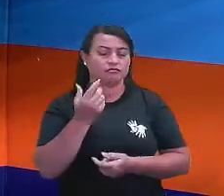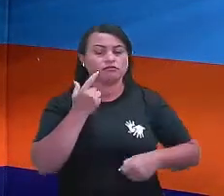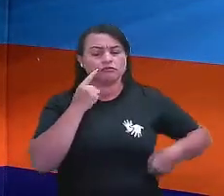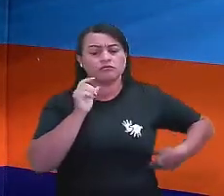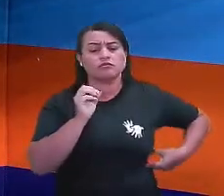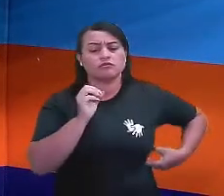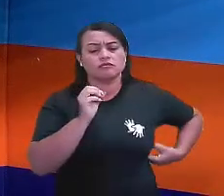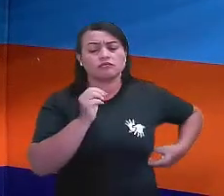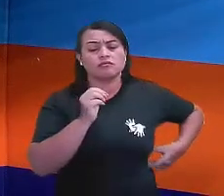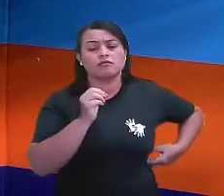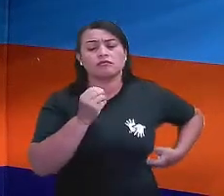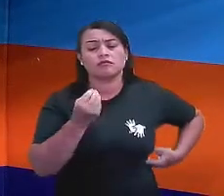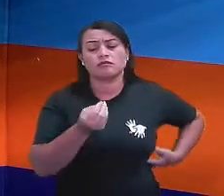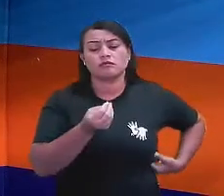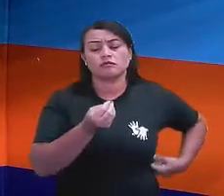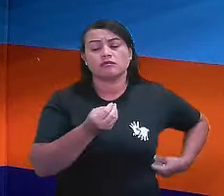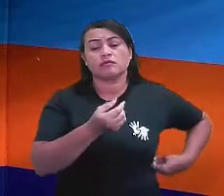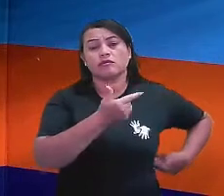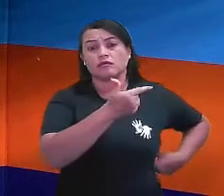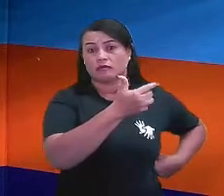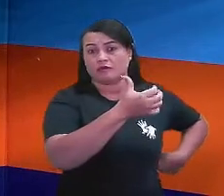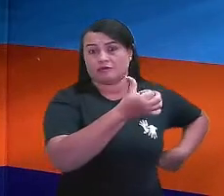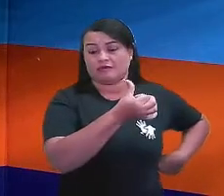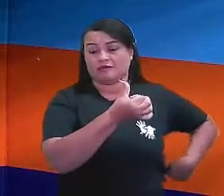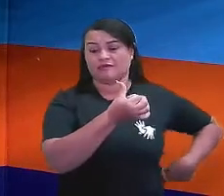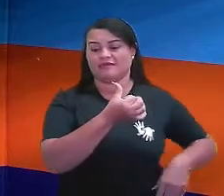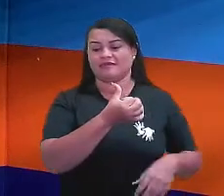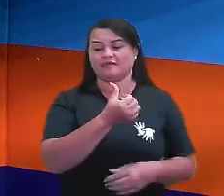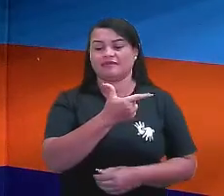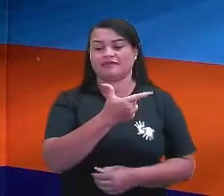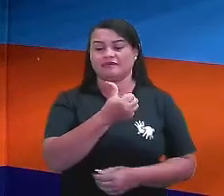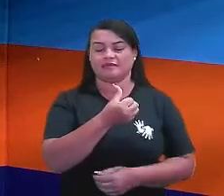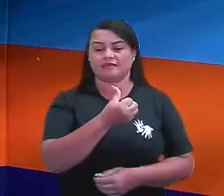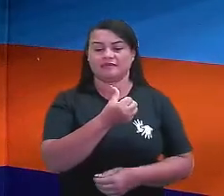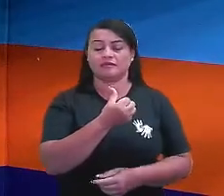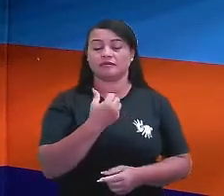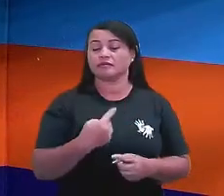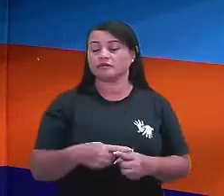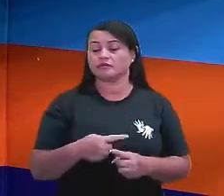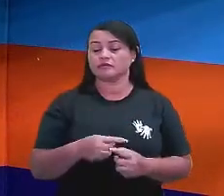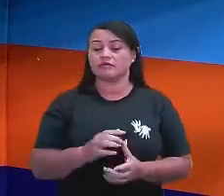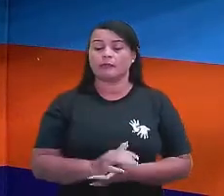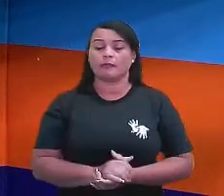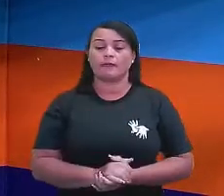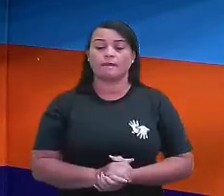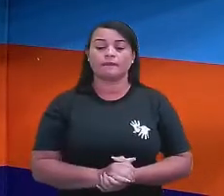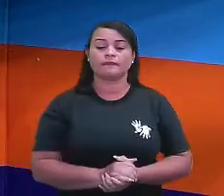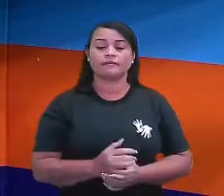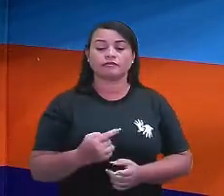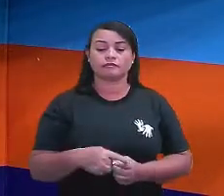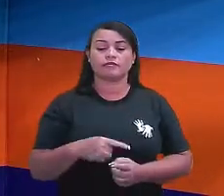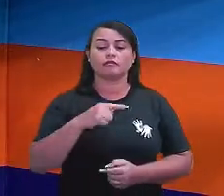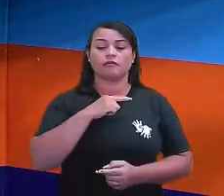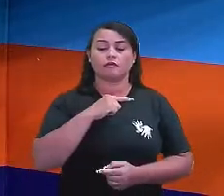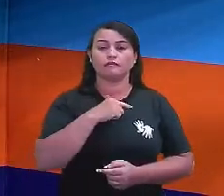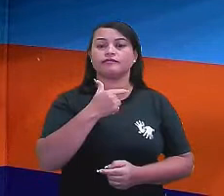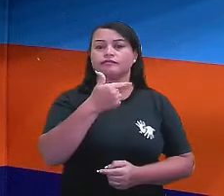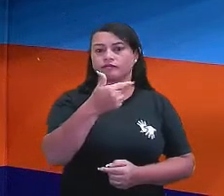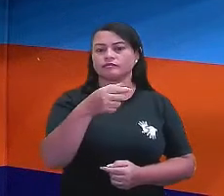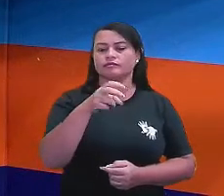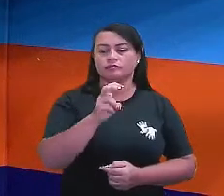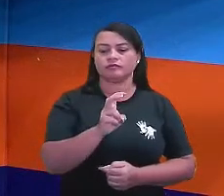eu posso começar do 26. Ó, por quê? Porque eu tenho 25